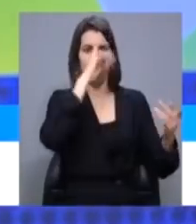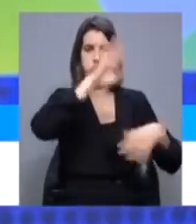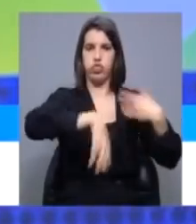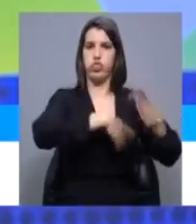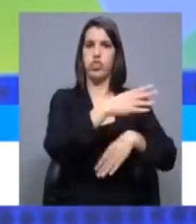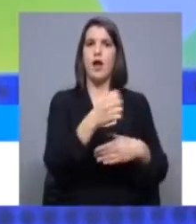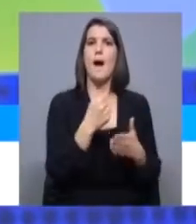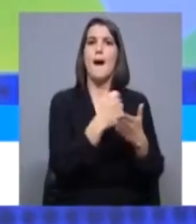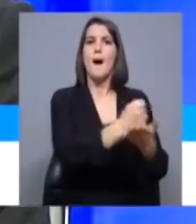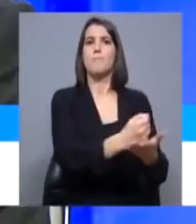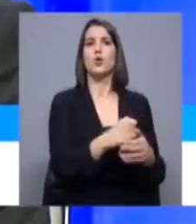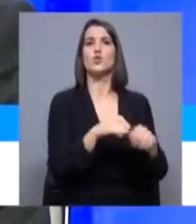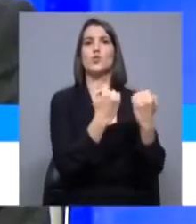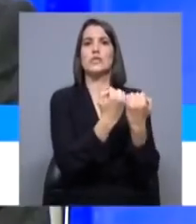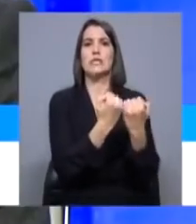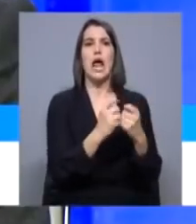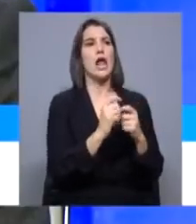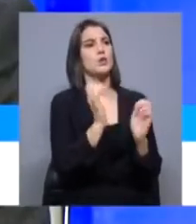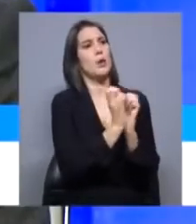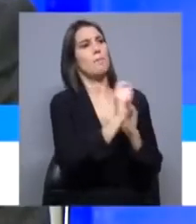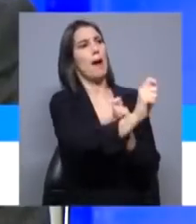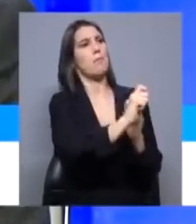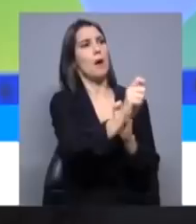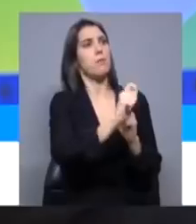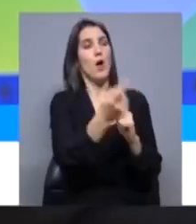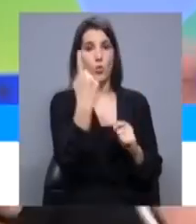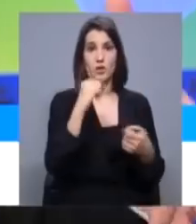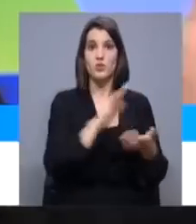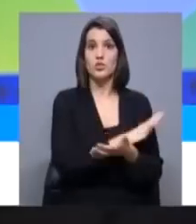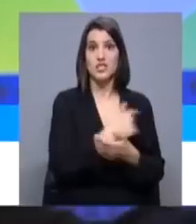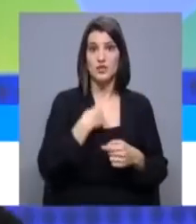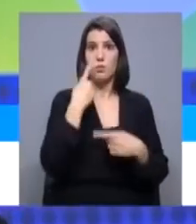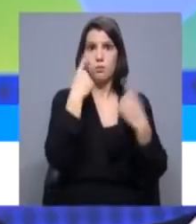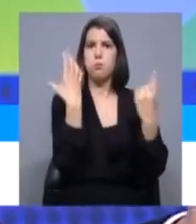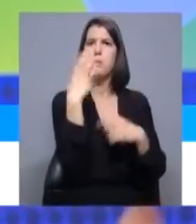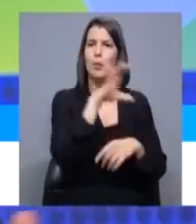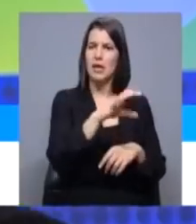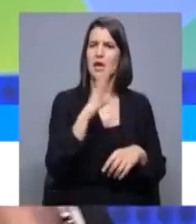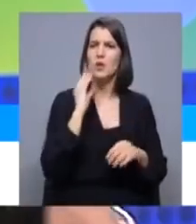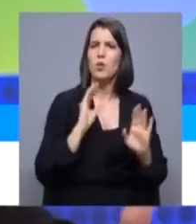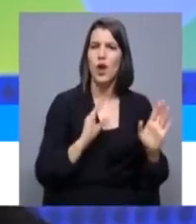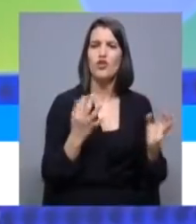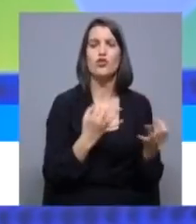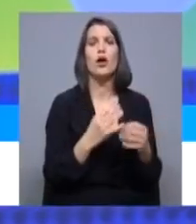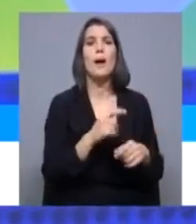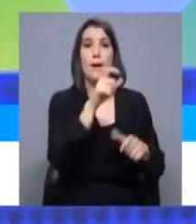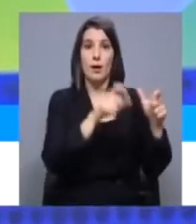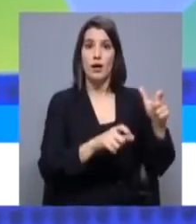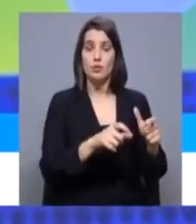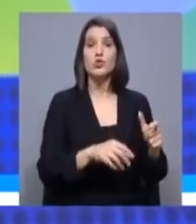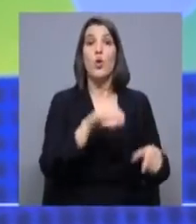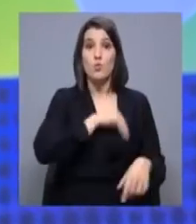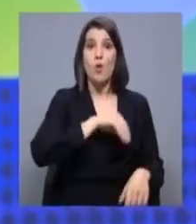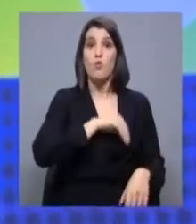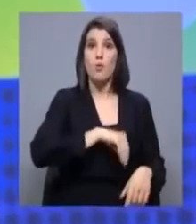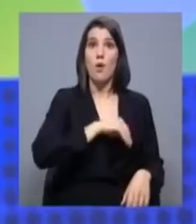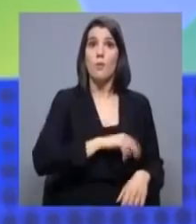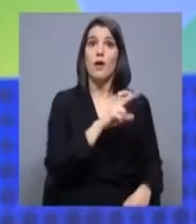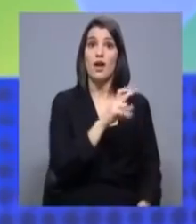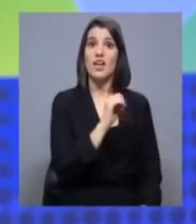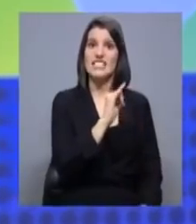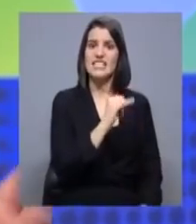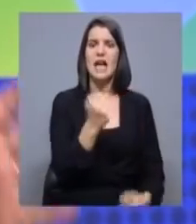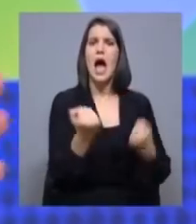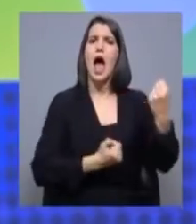bandalheira Total os apoios sociais ontem tivemos a notícia eu até publiquei penso que ela foi pública que havia indivíduos a receber a rede